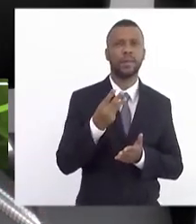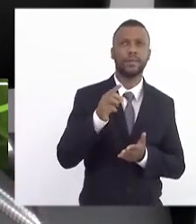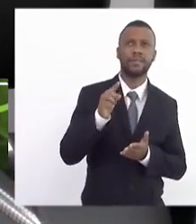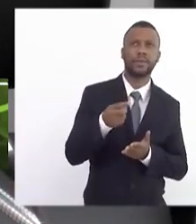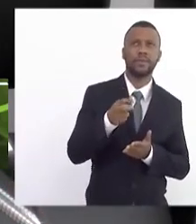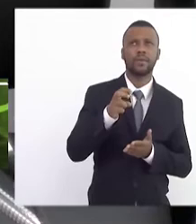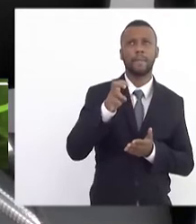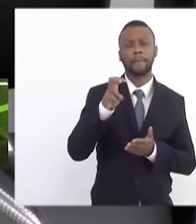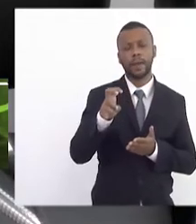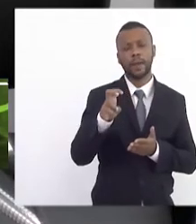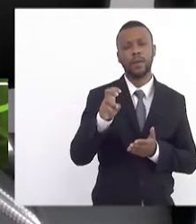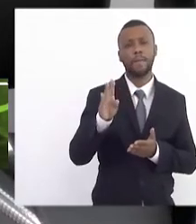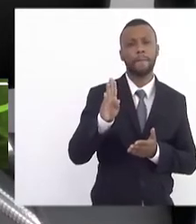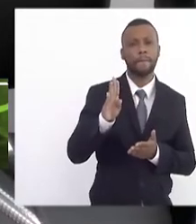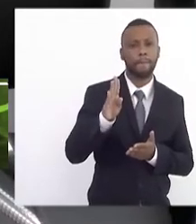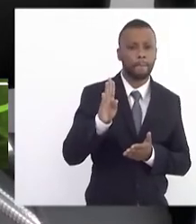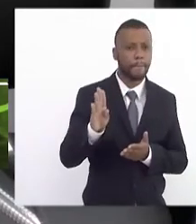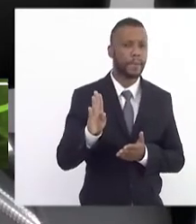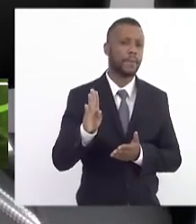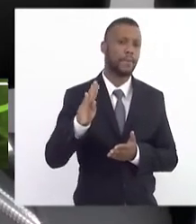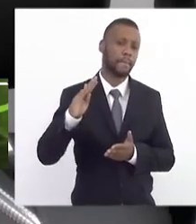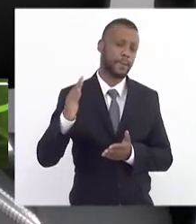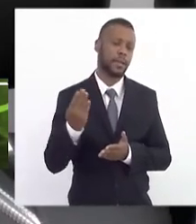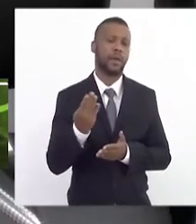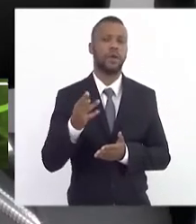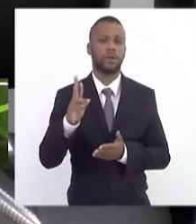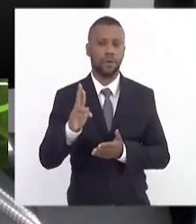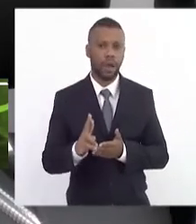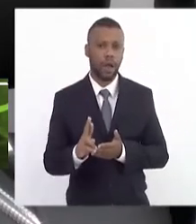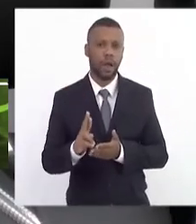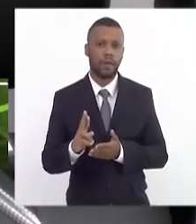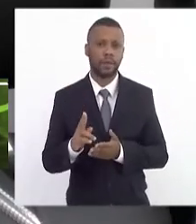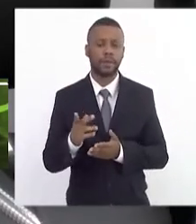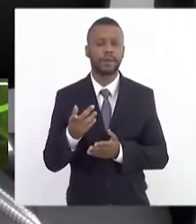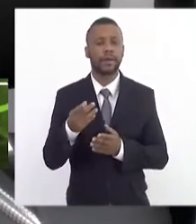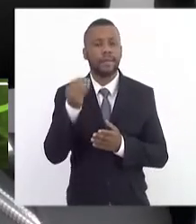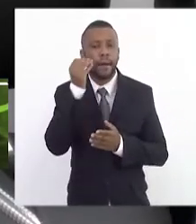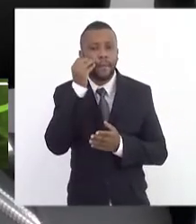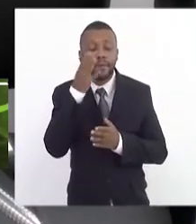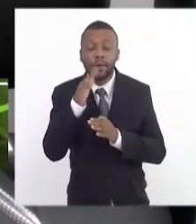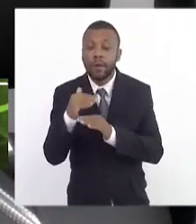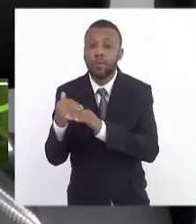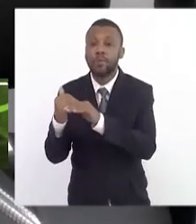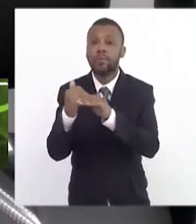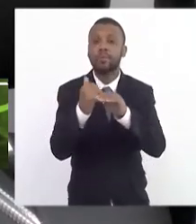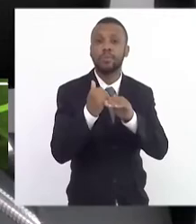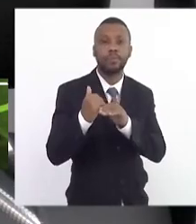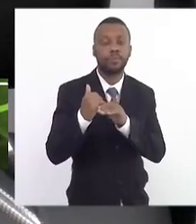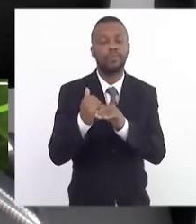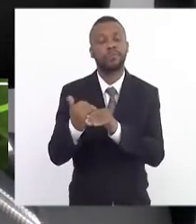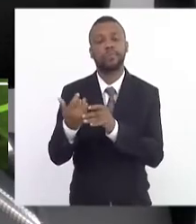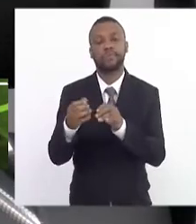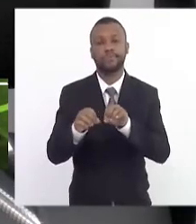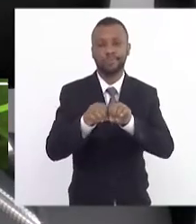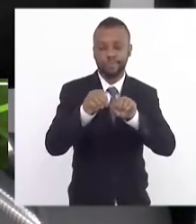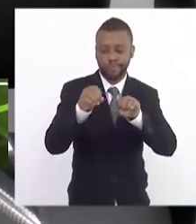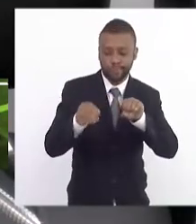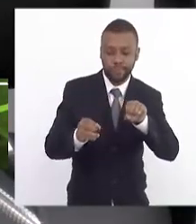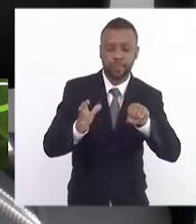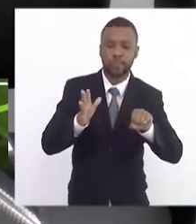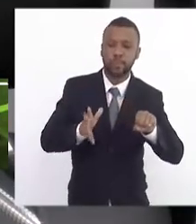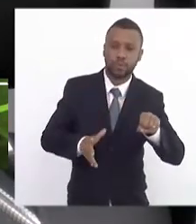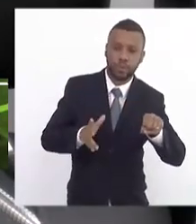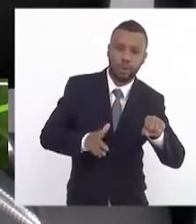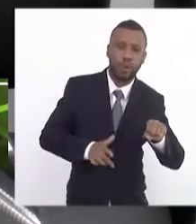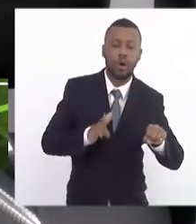3,5 bi, porque isso estava previsto também, toda a universalização do abastecimento na Baixada Fluminense, etc. Com